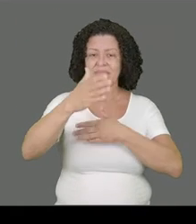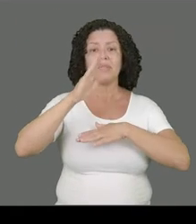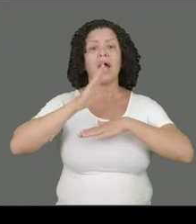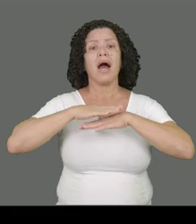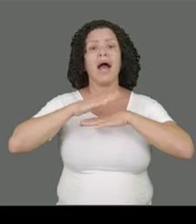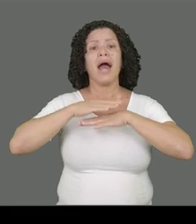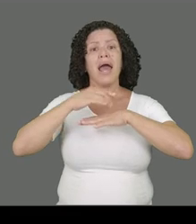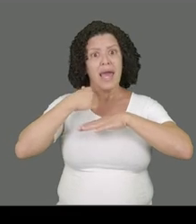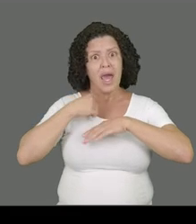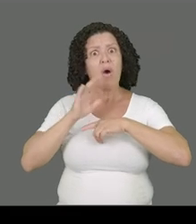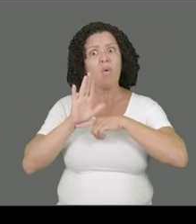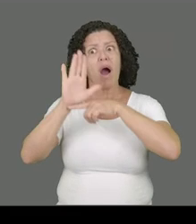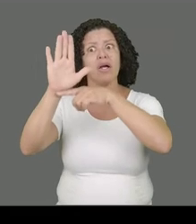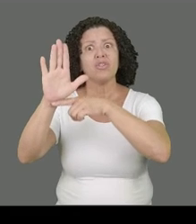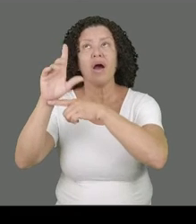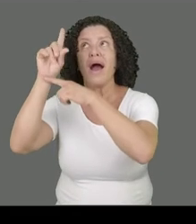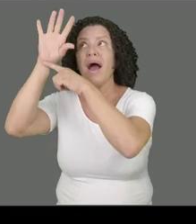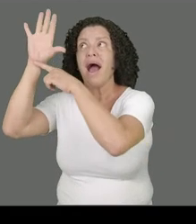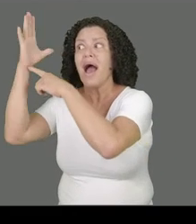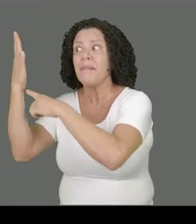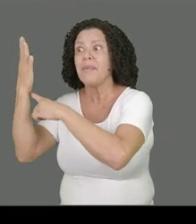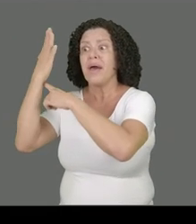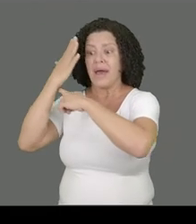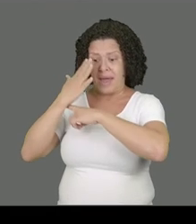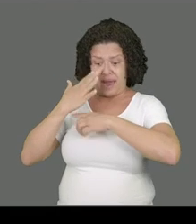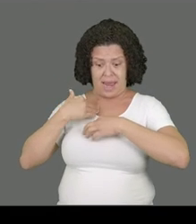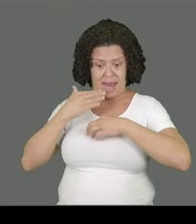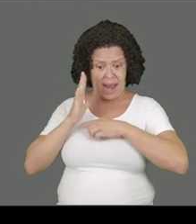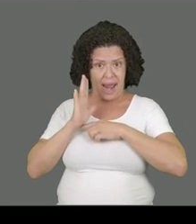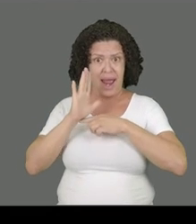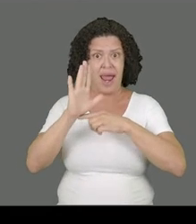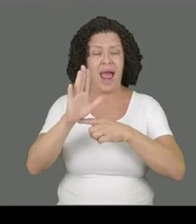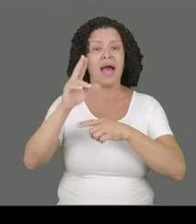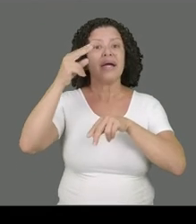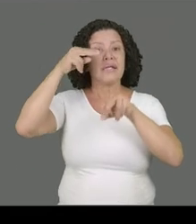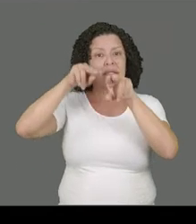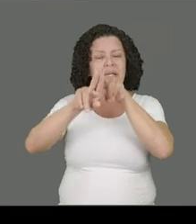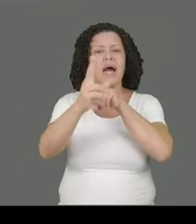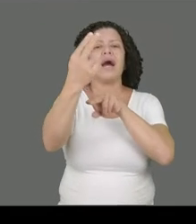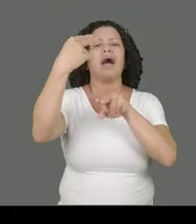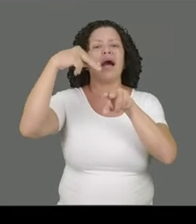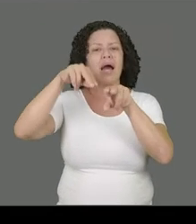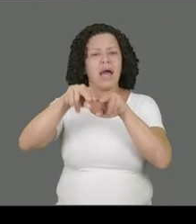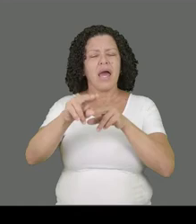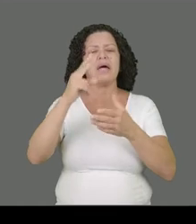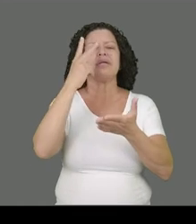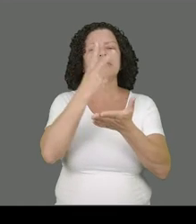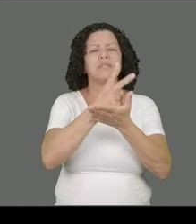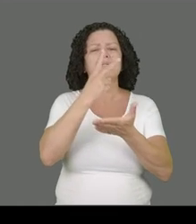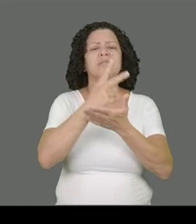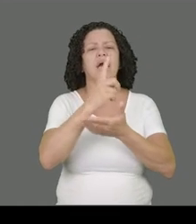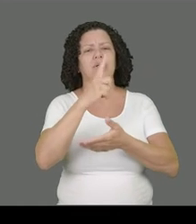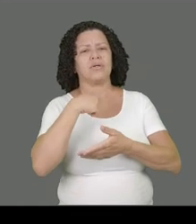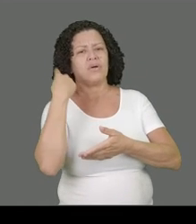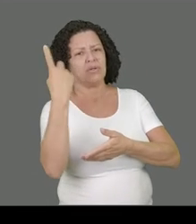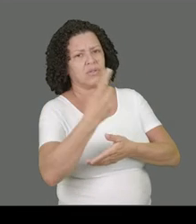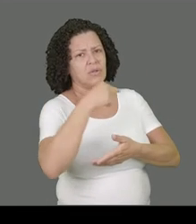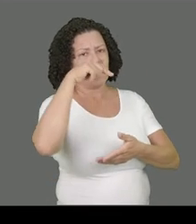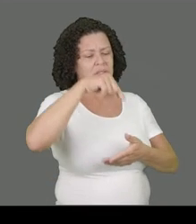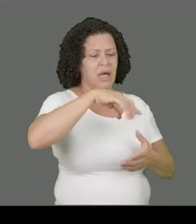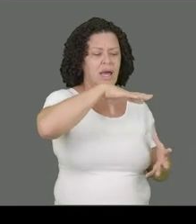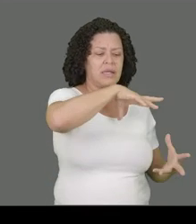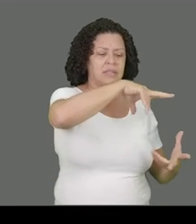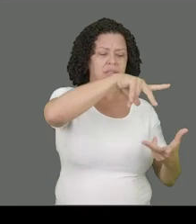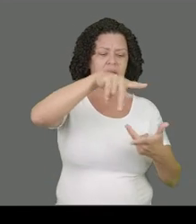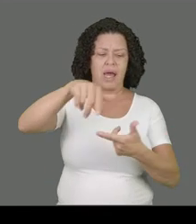é Ajuda-te a ti mesmo. Ele diz assim: nas leis da reencarnação, quase todos